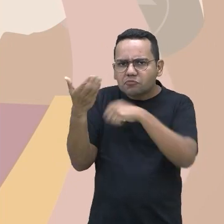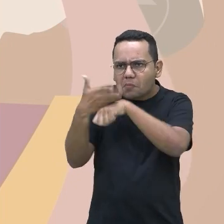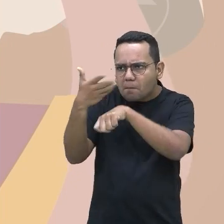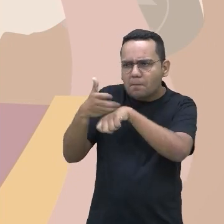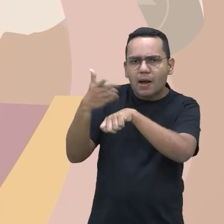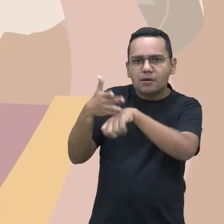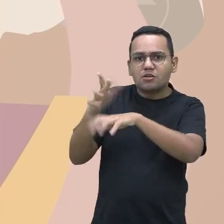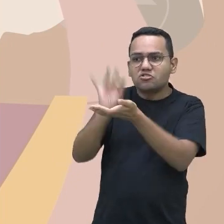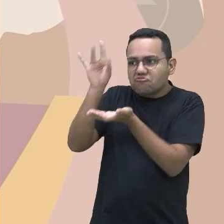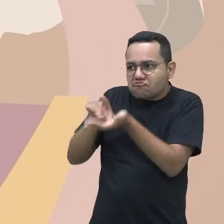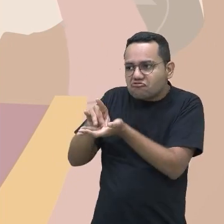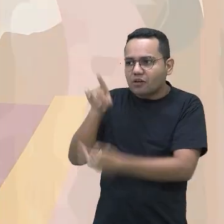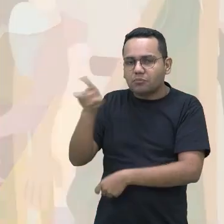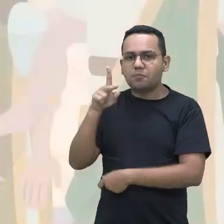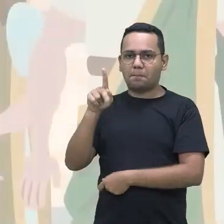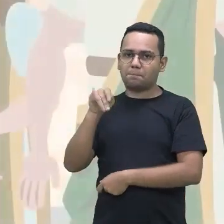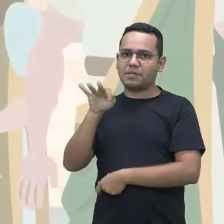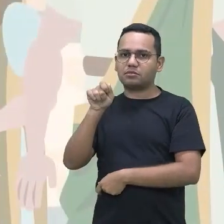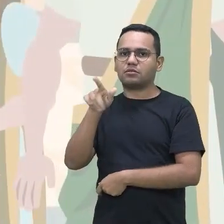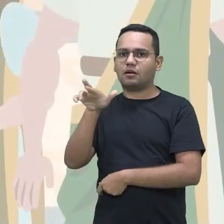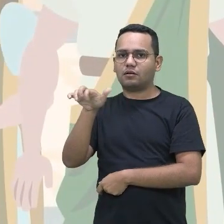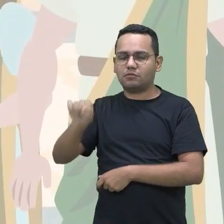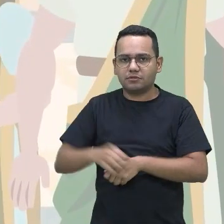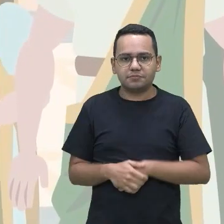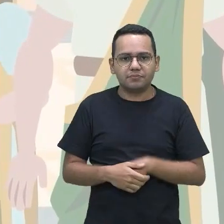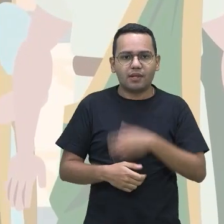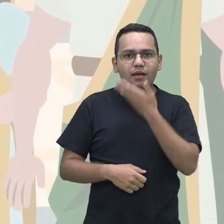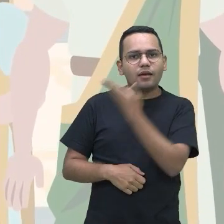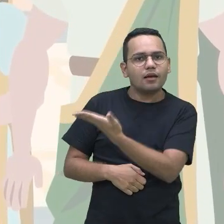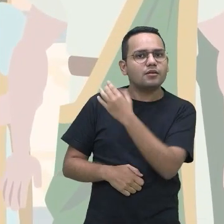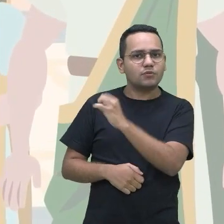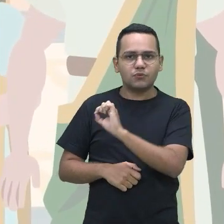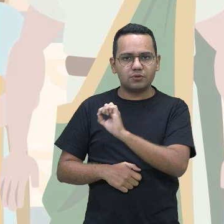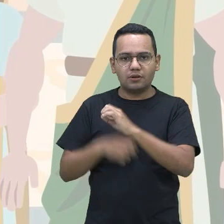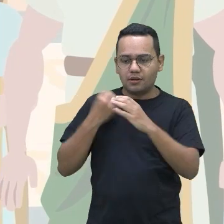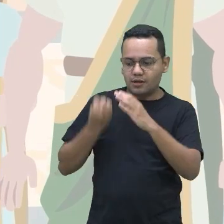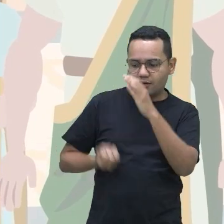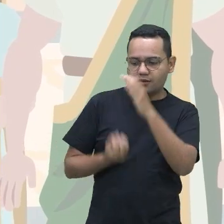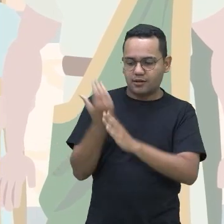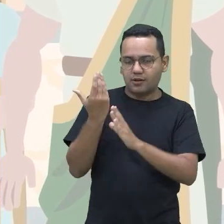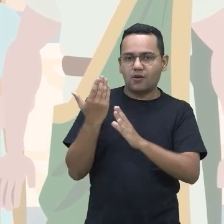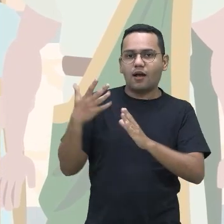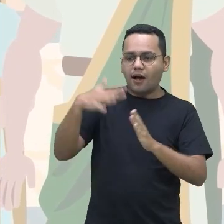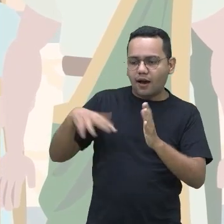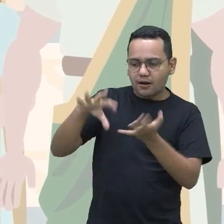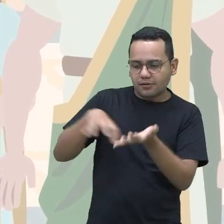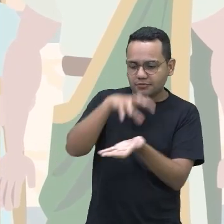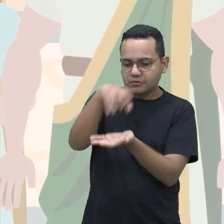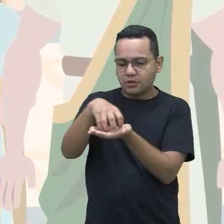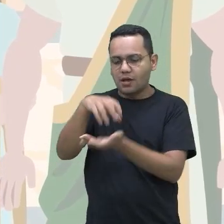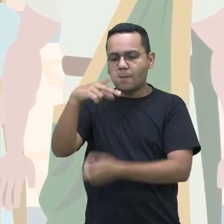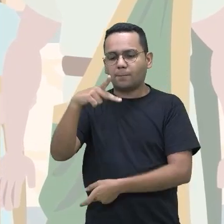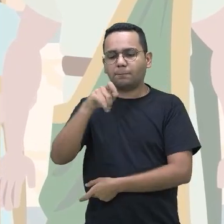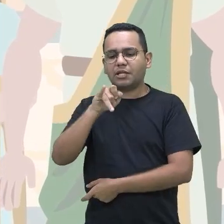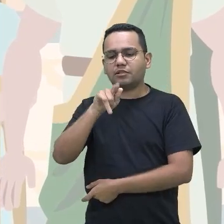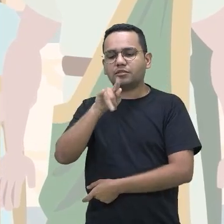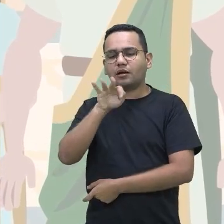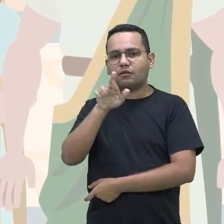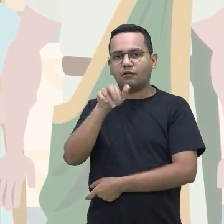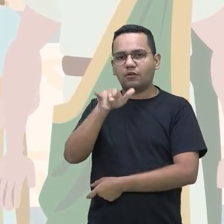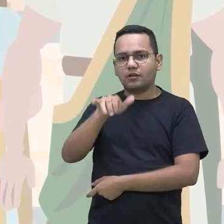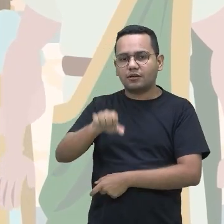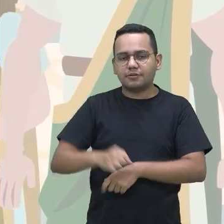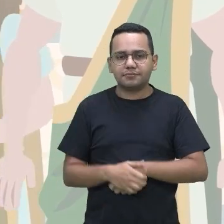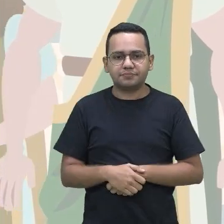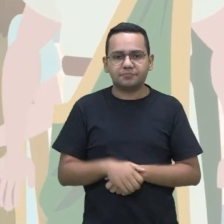sido feita por Pitágoras. Pitágoras foi o fundador da famosa escola pitagórica, que, além de ser um